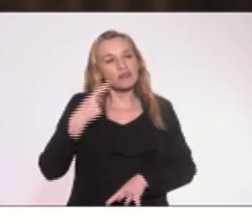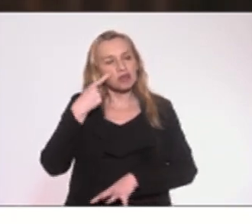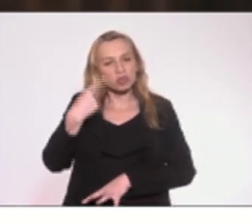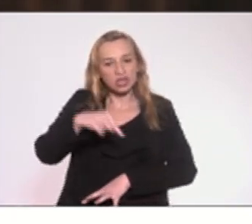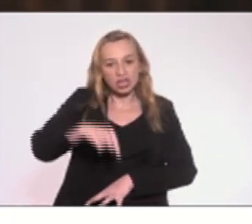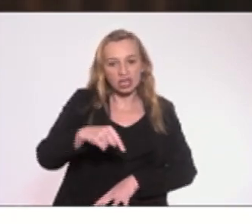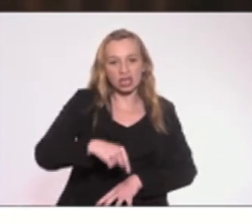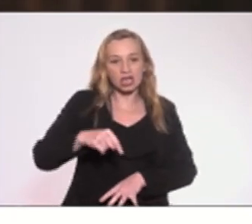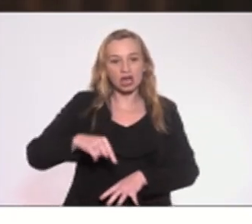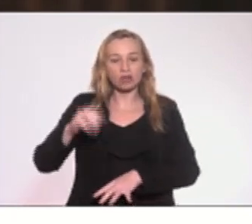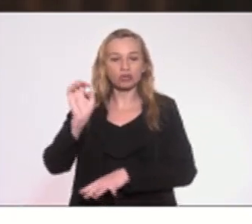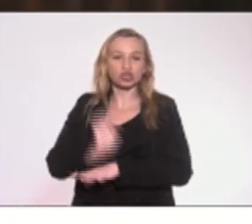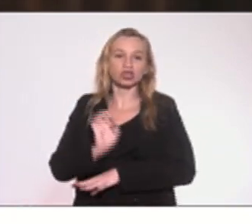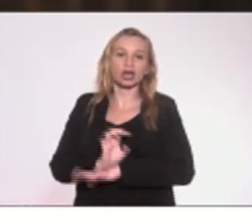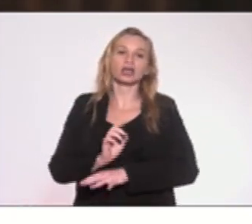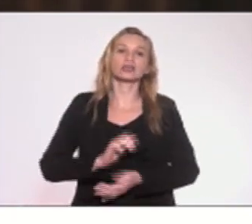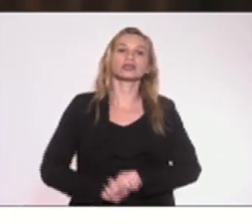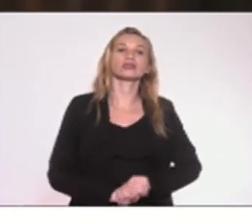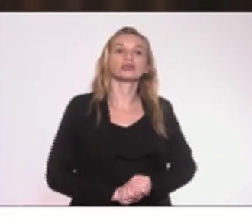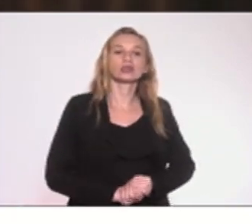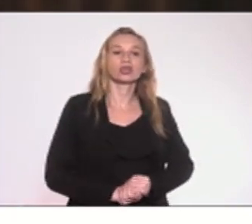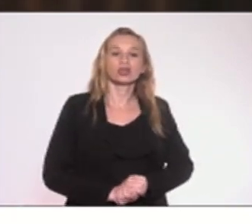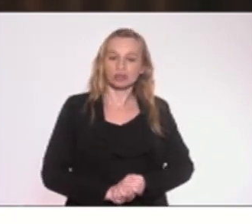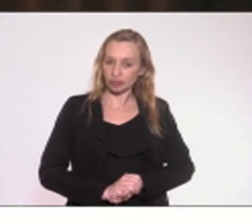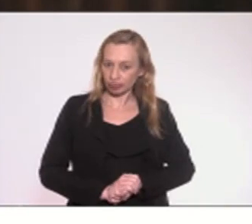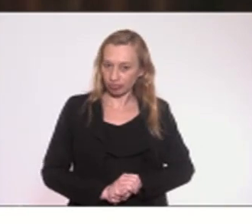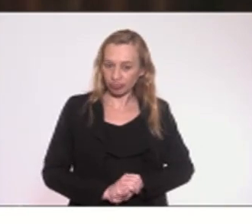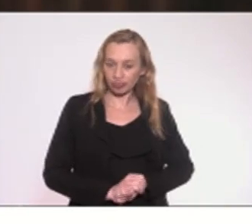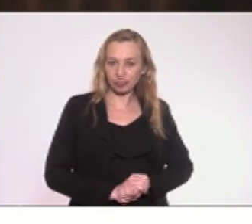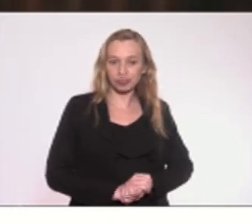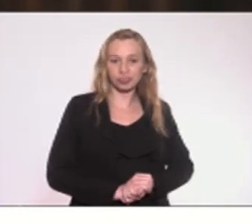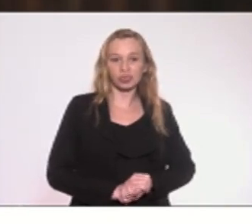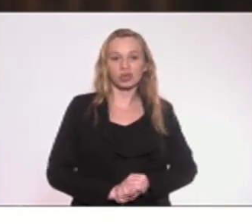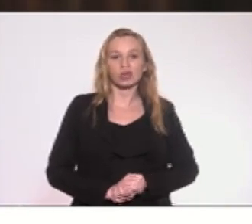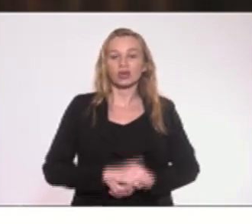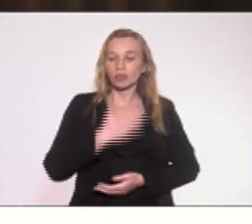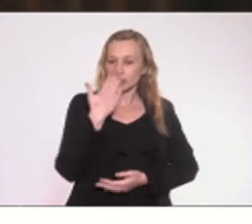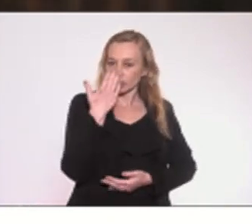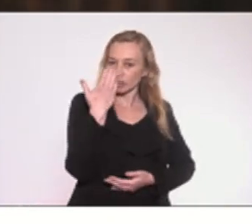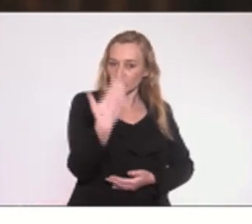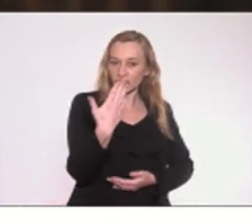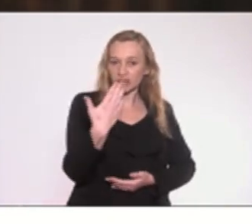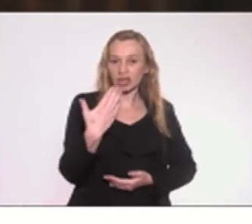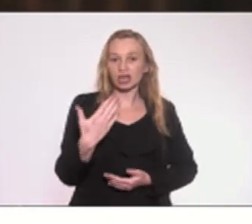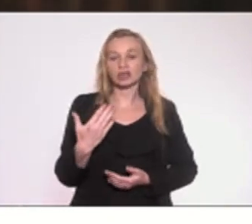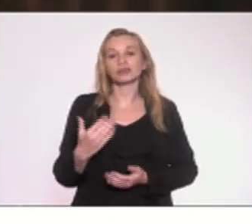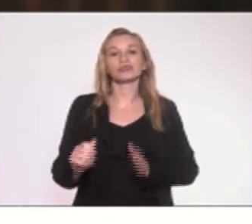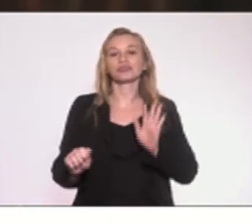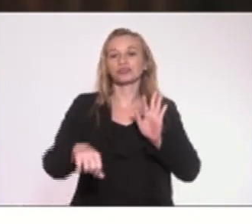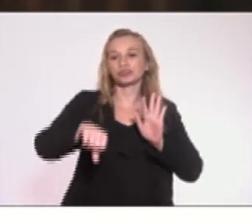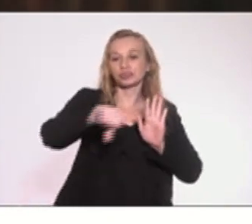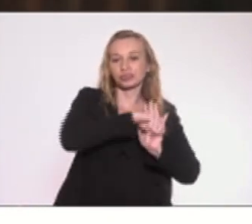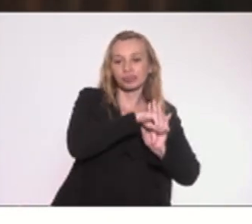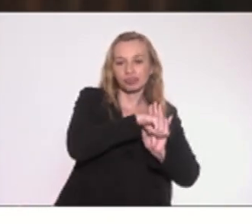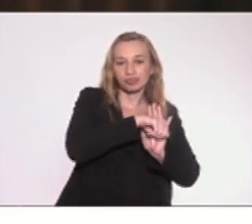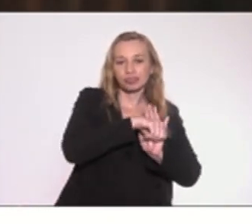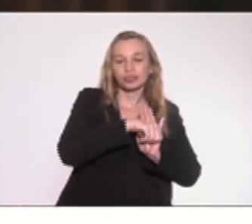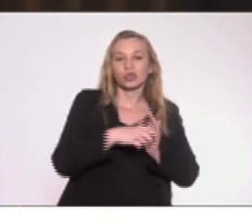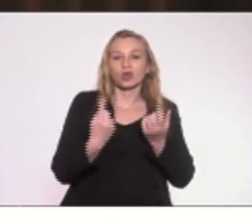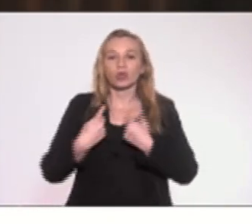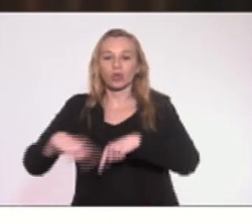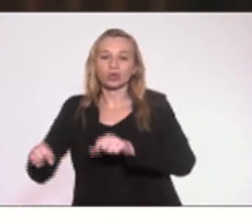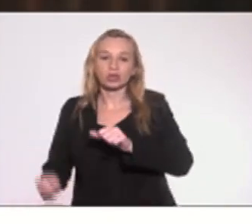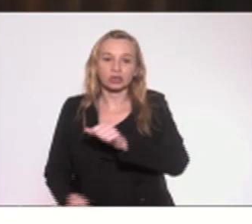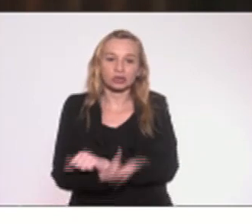Estado imbuído de uma unidade que é necessária para o enfrentamento do crime organizado, do combate à corrupção